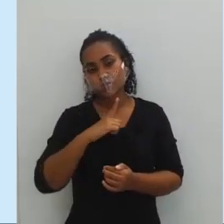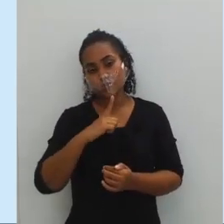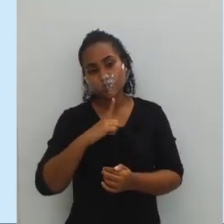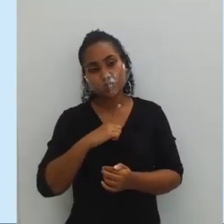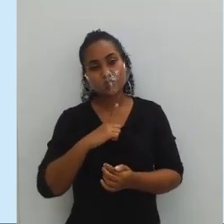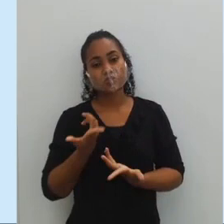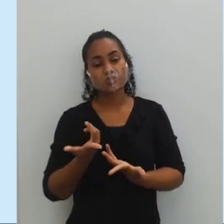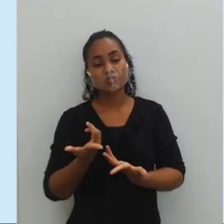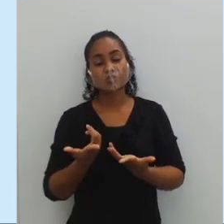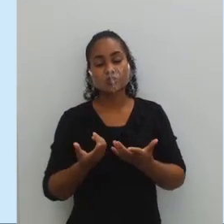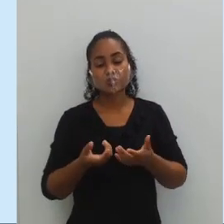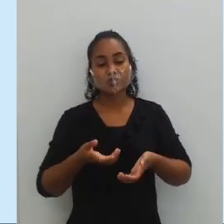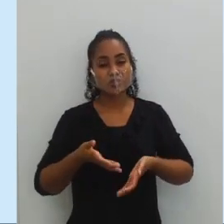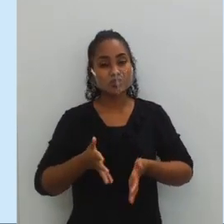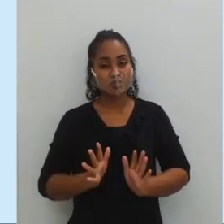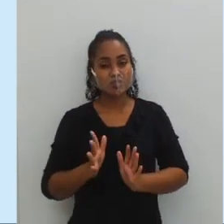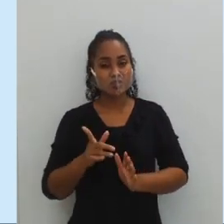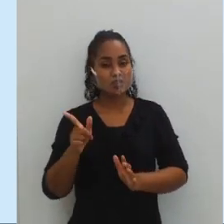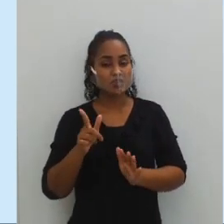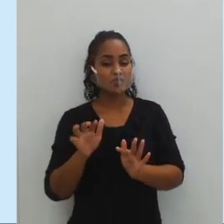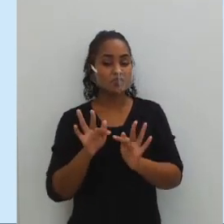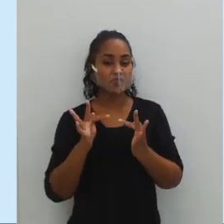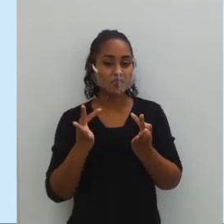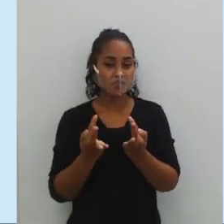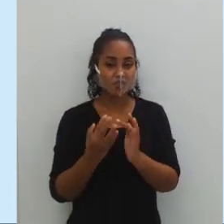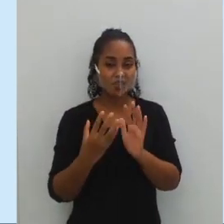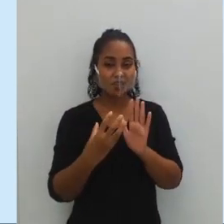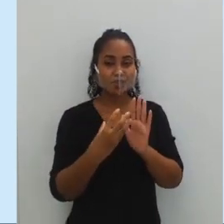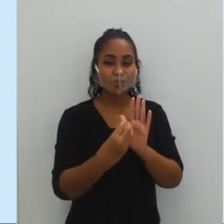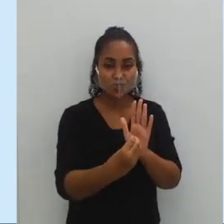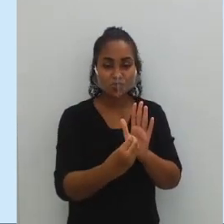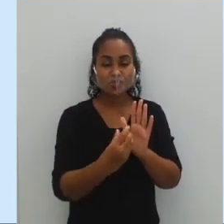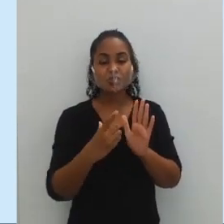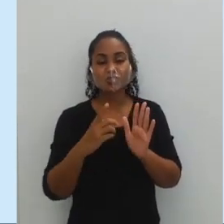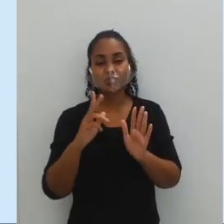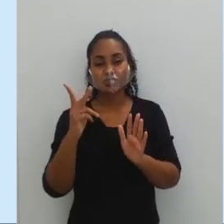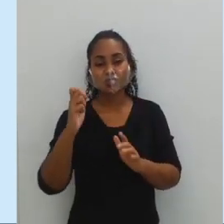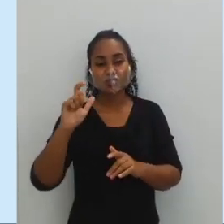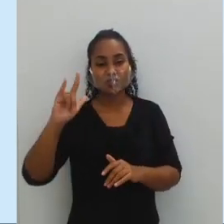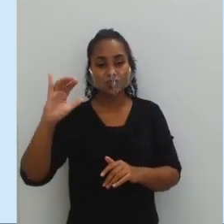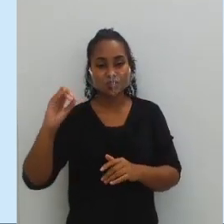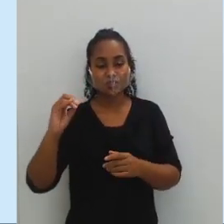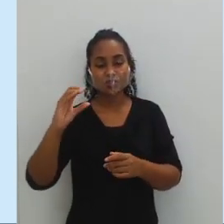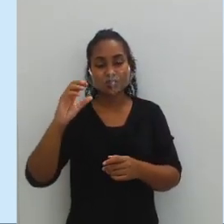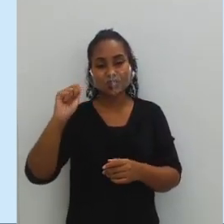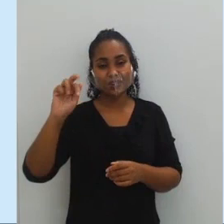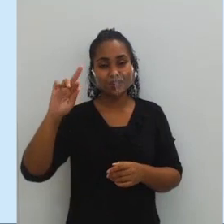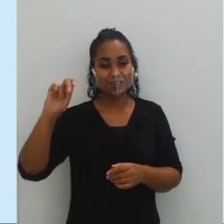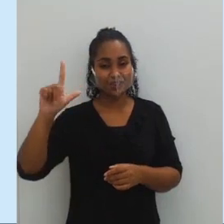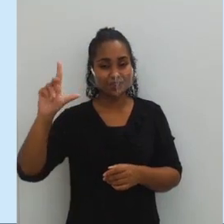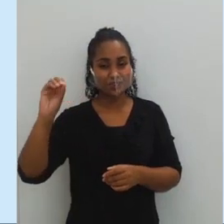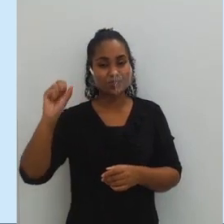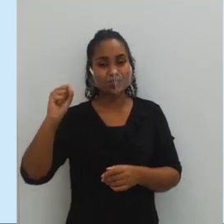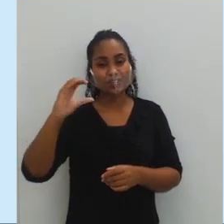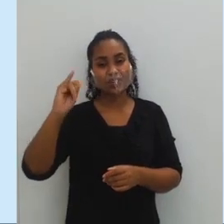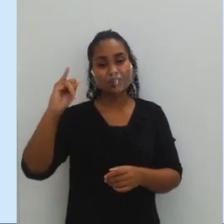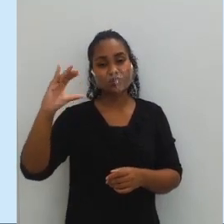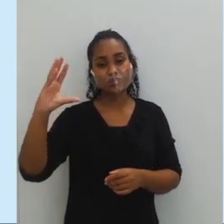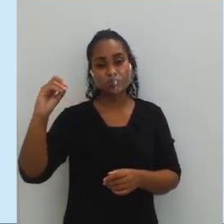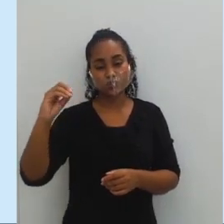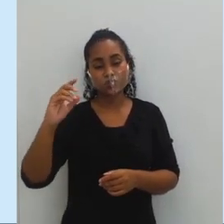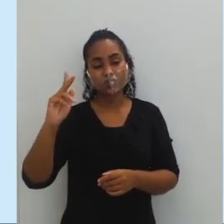Onde tem os patriarcas da família da Gracie, os ícones, né? Hélio, Carlos e o Carlson Gracie.